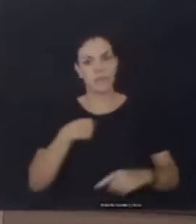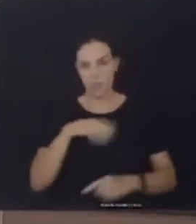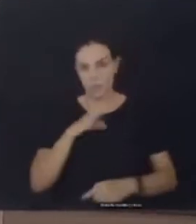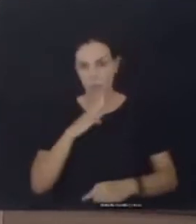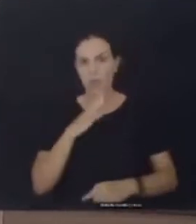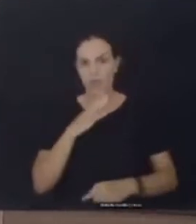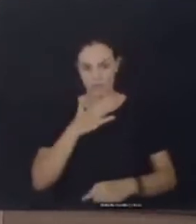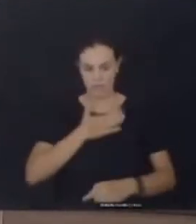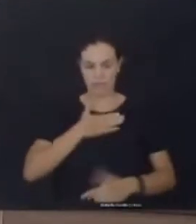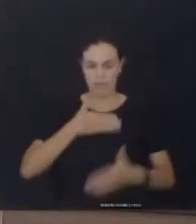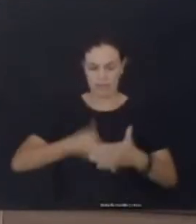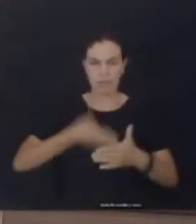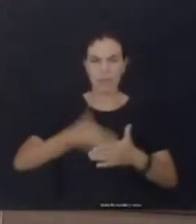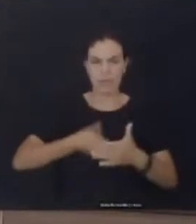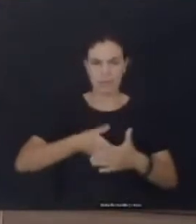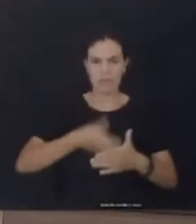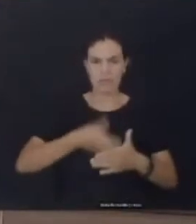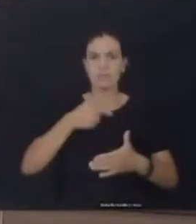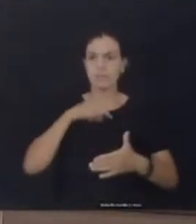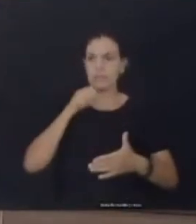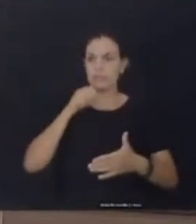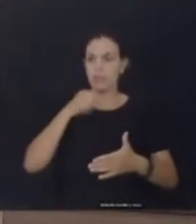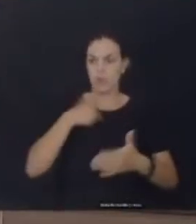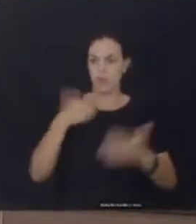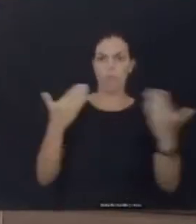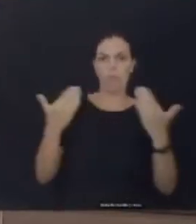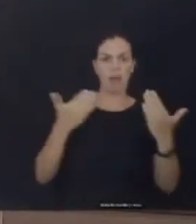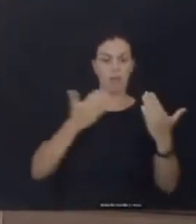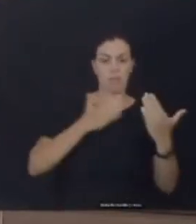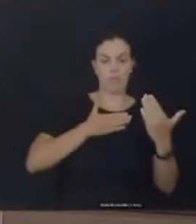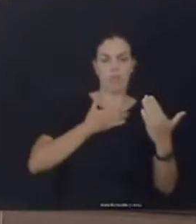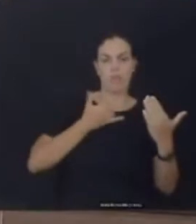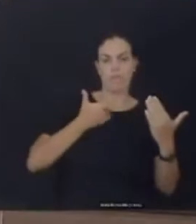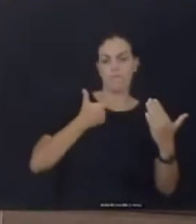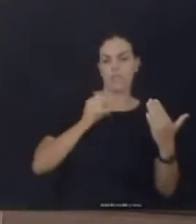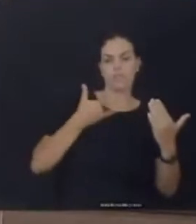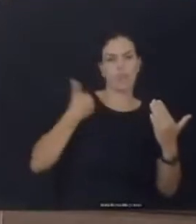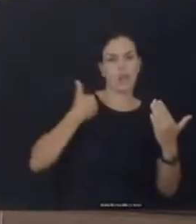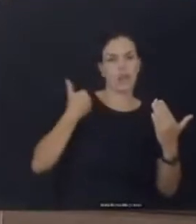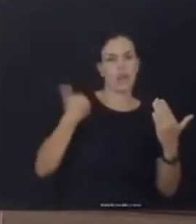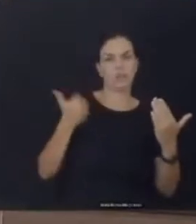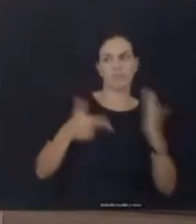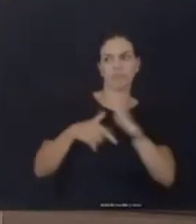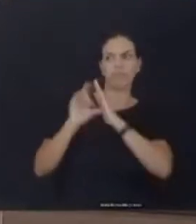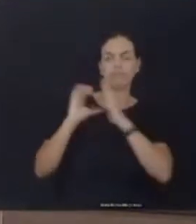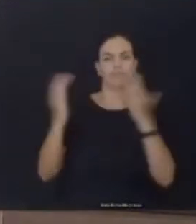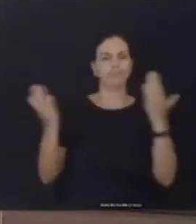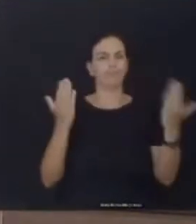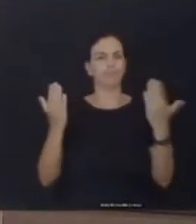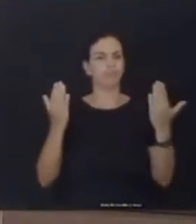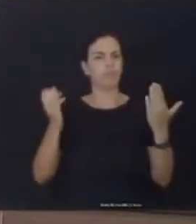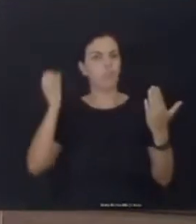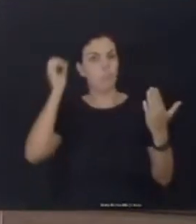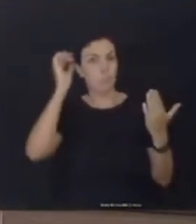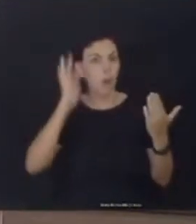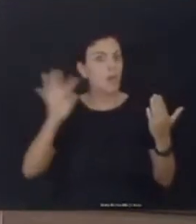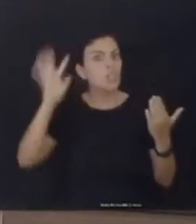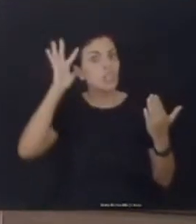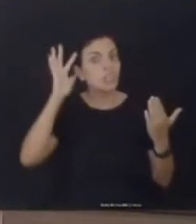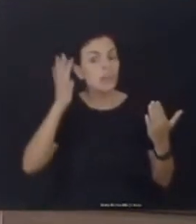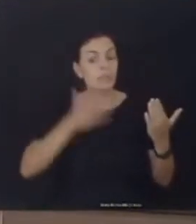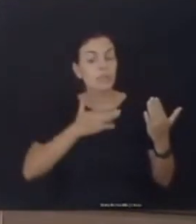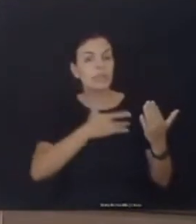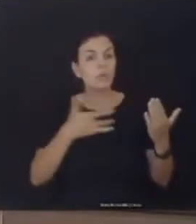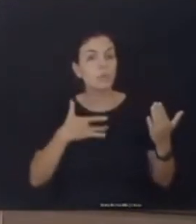quando comparado a quando tinha 20 anos. E mais ou menos imagina como estarei, espero que com saúde, quando tiver